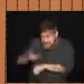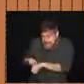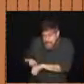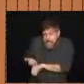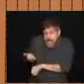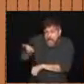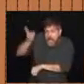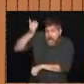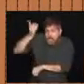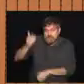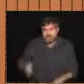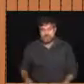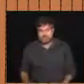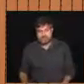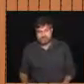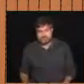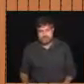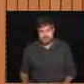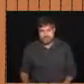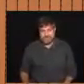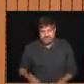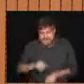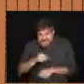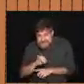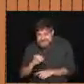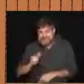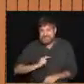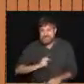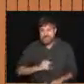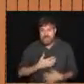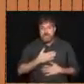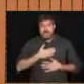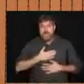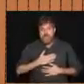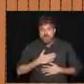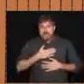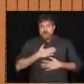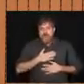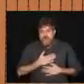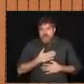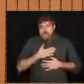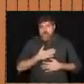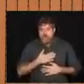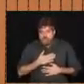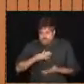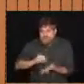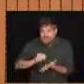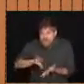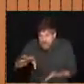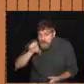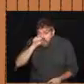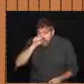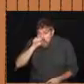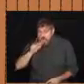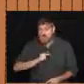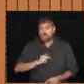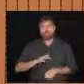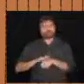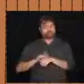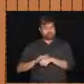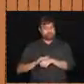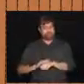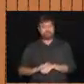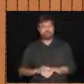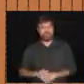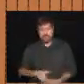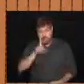alta. E, no caso da falta de ar, aí sim, o agravamento da doença,